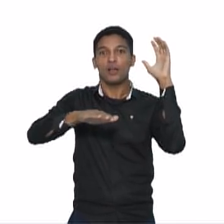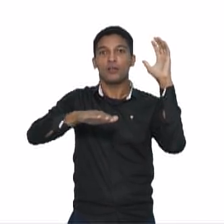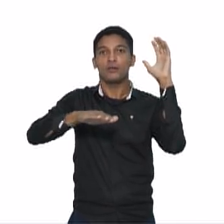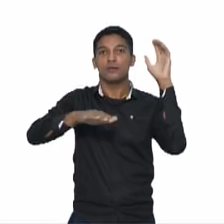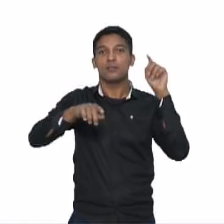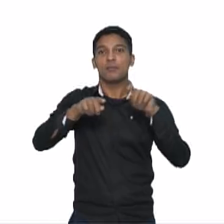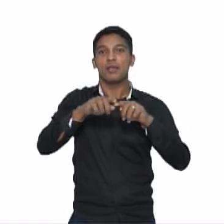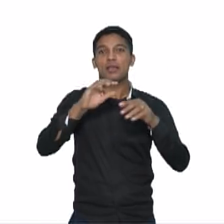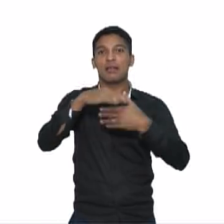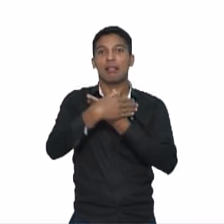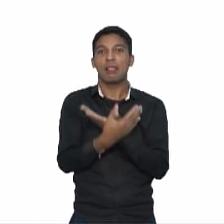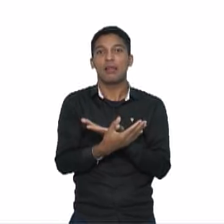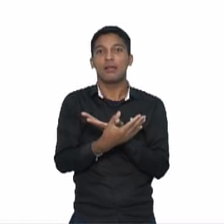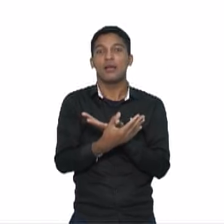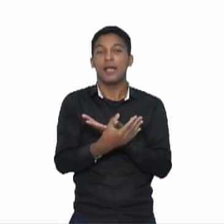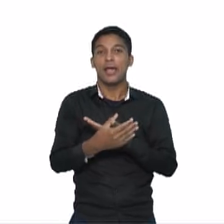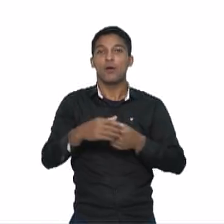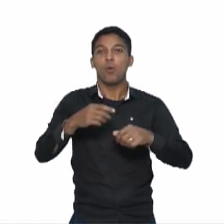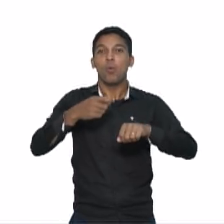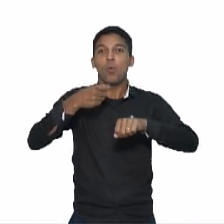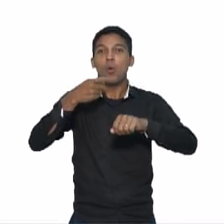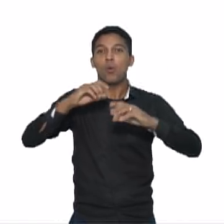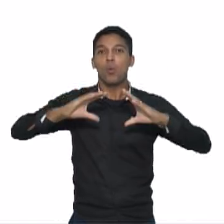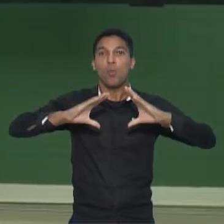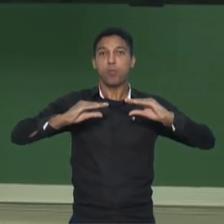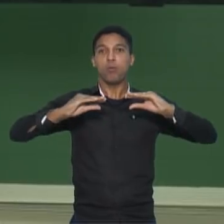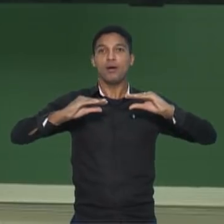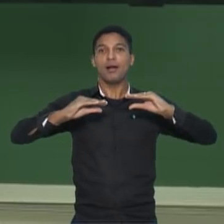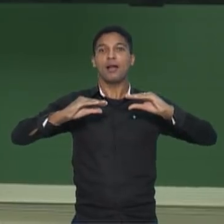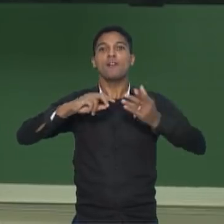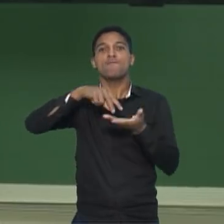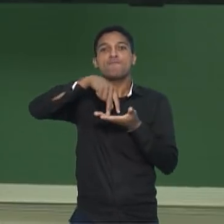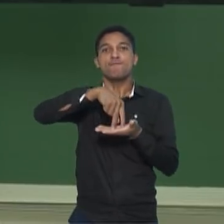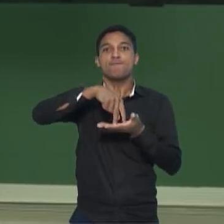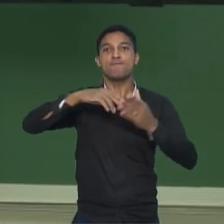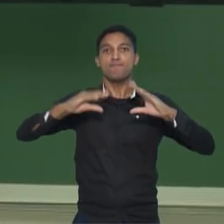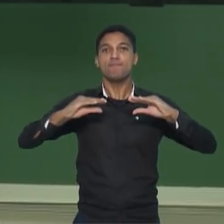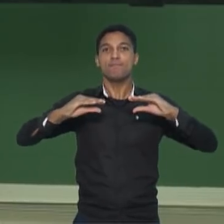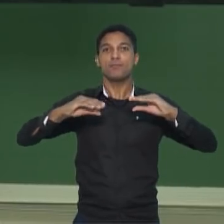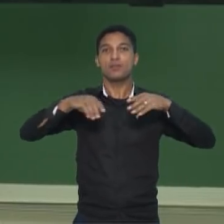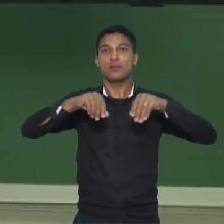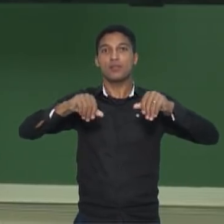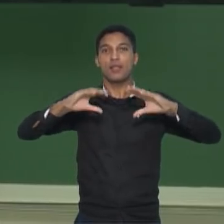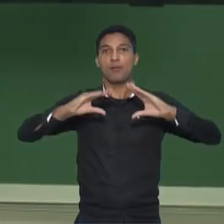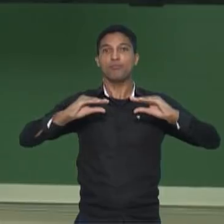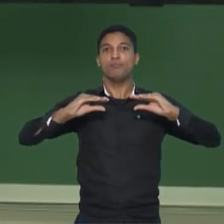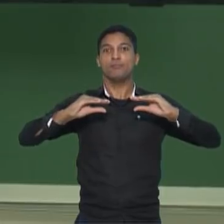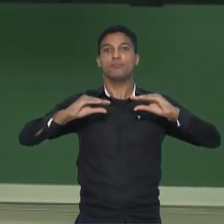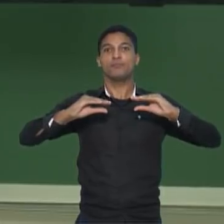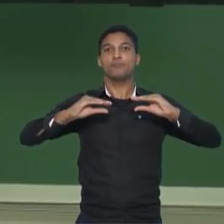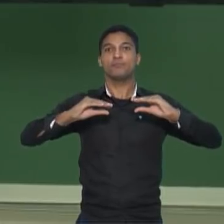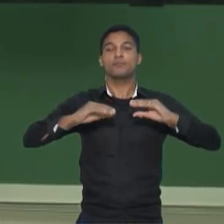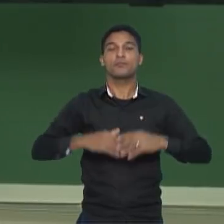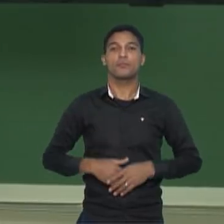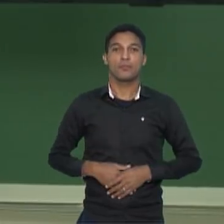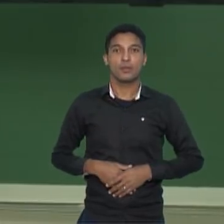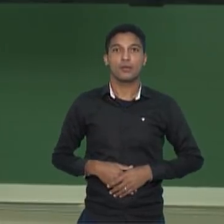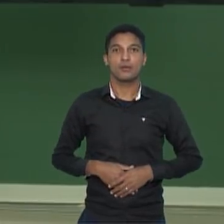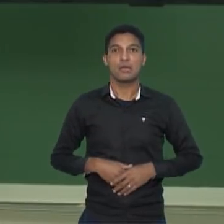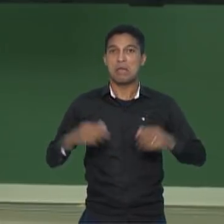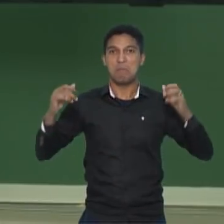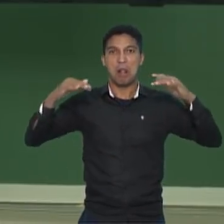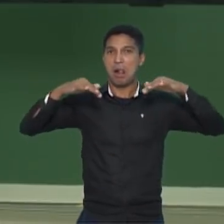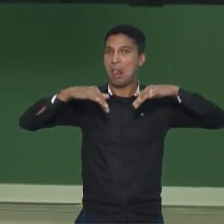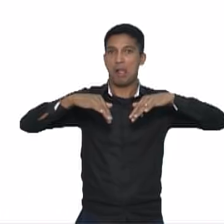Bem, temos a importância do solo. Nas aulas anteriores a gente comentou sobre esta importância. A importância